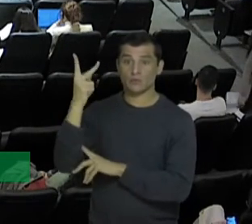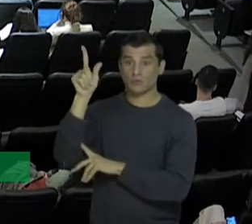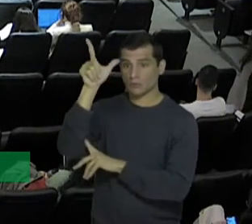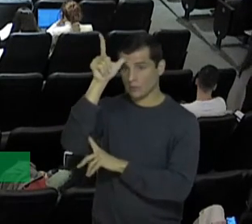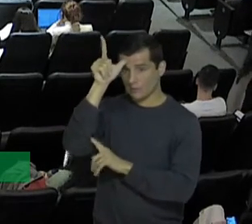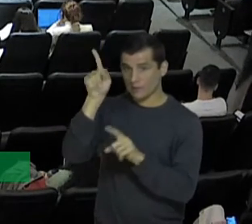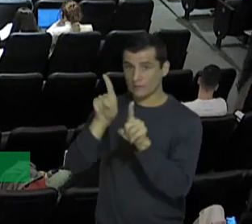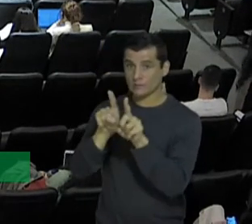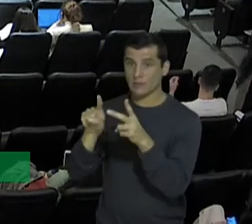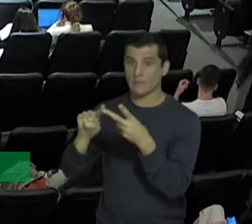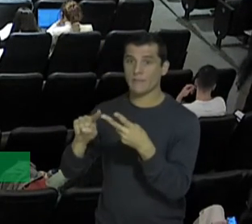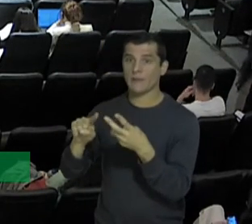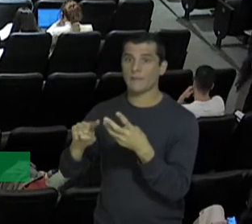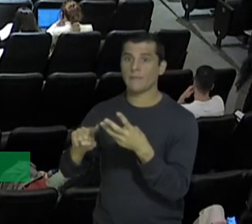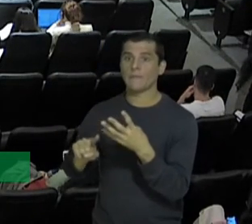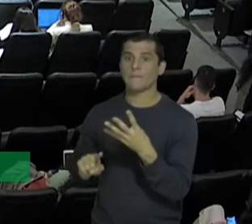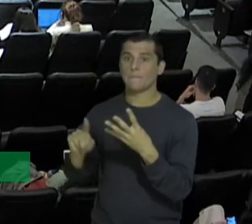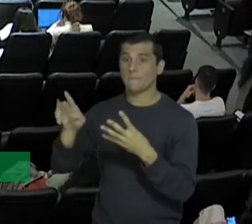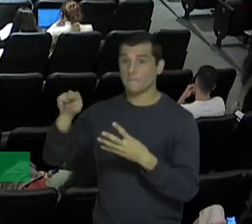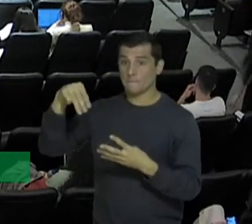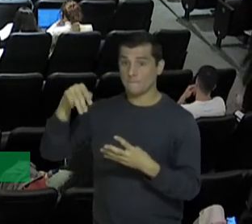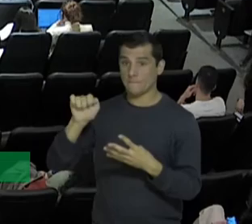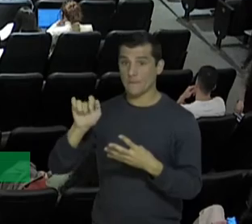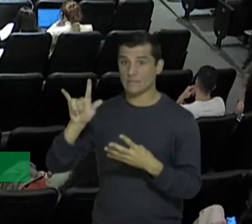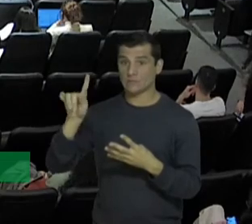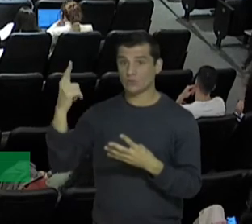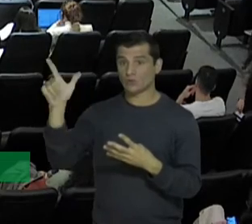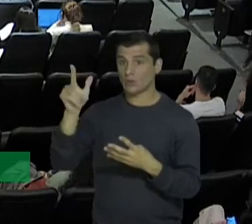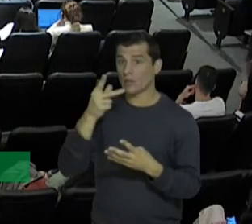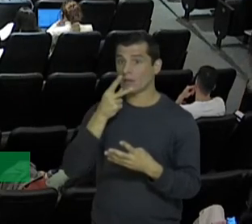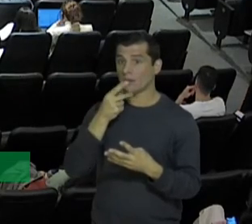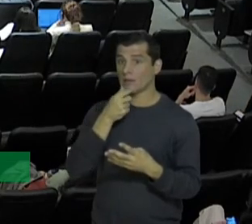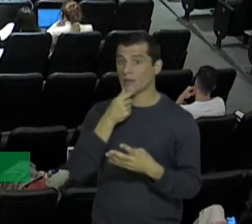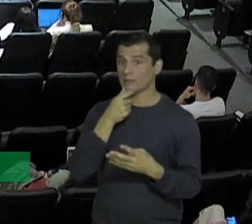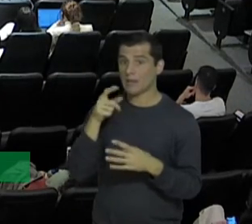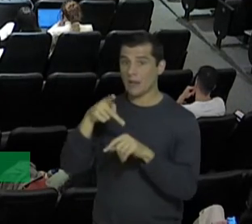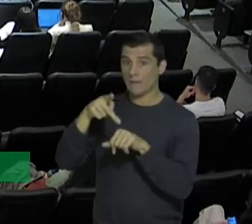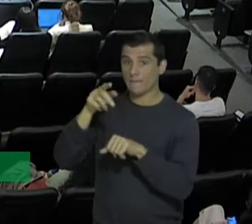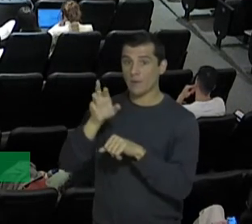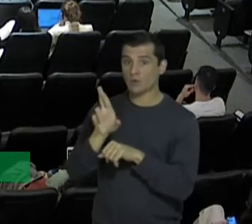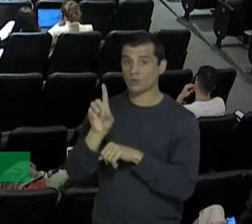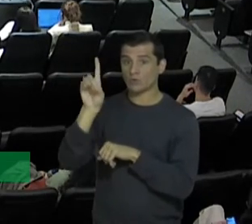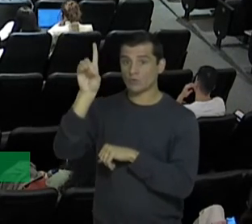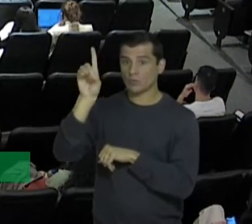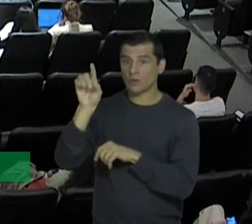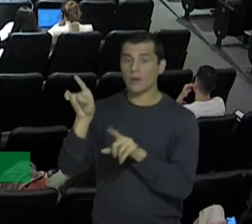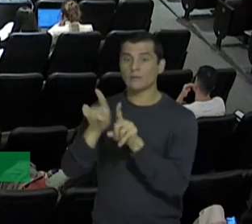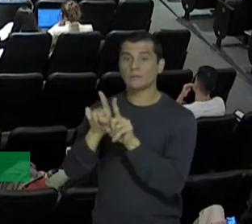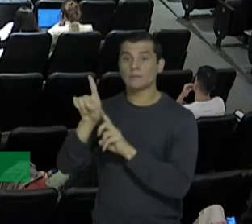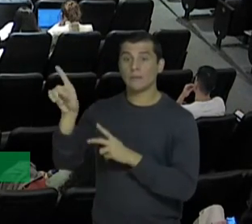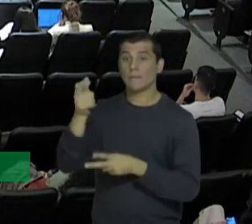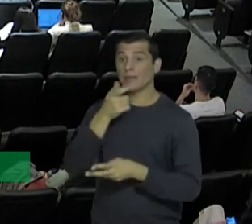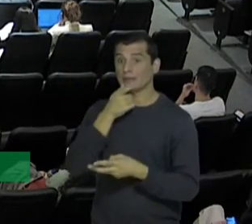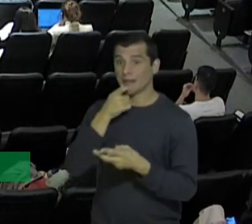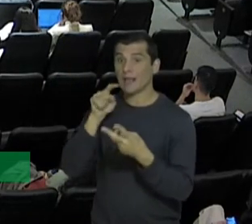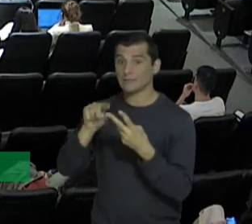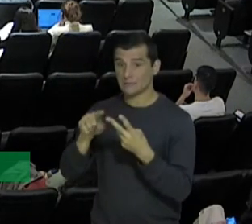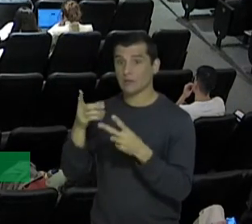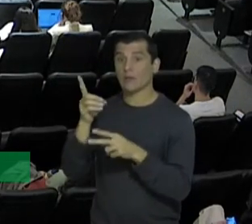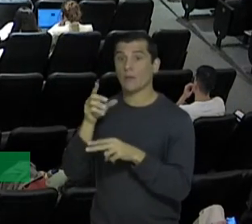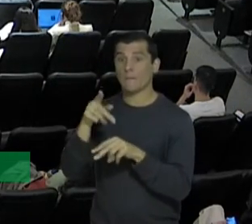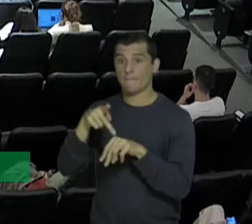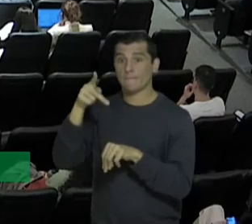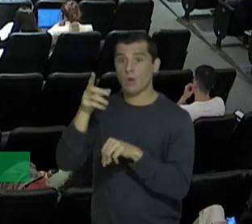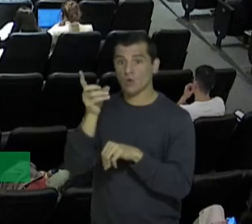Manchester no Reino Unido pós-doutor também na Universidade de Cambridge na Inglaterra também possui pós-doutorado no